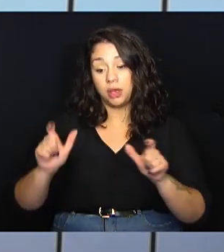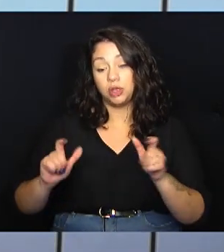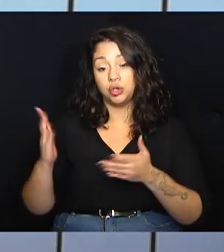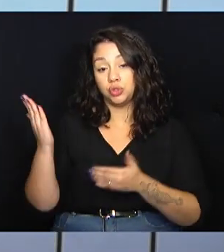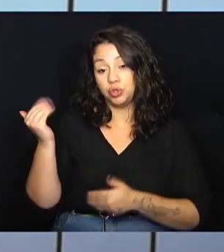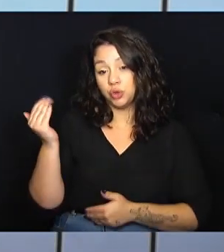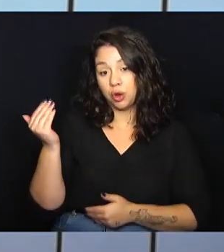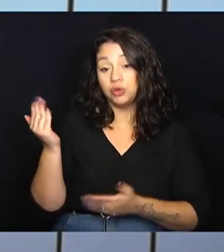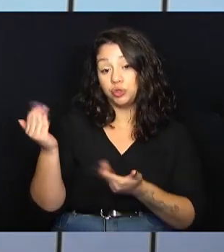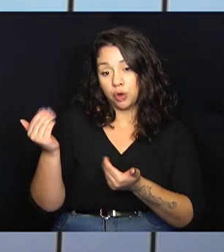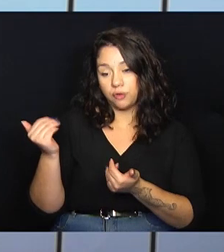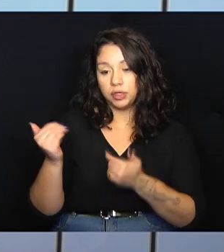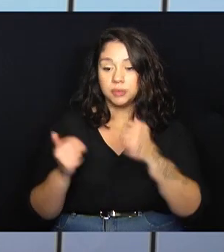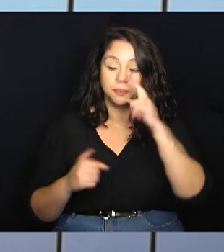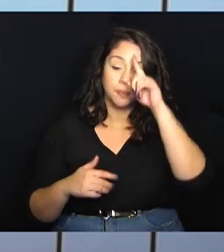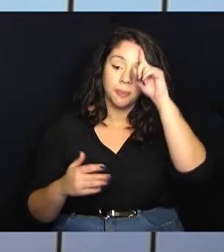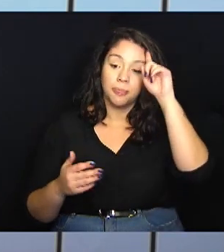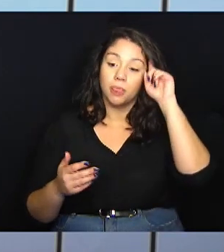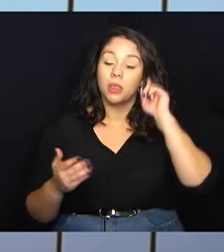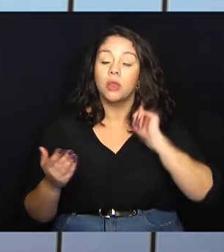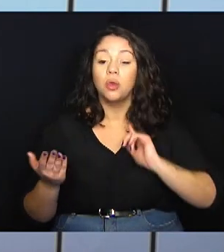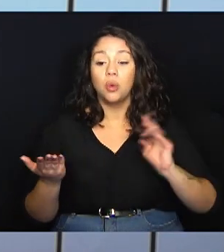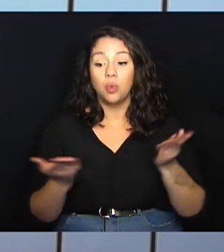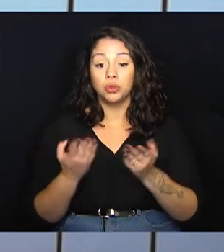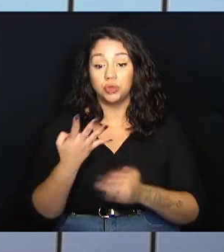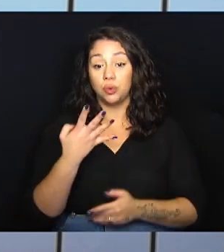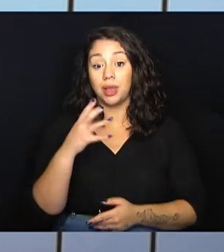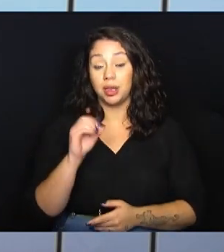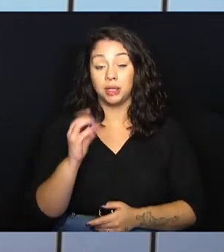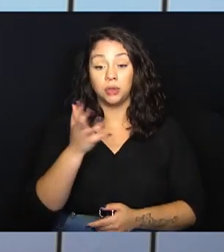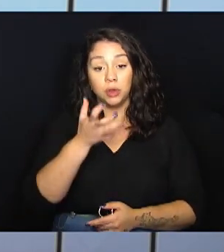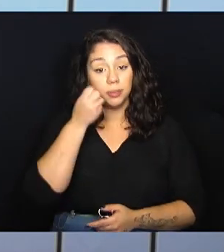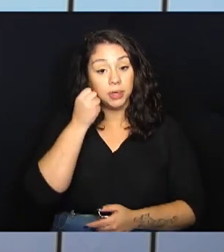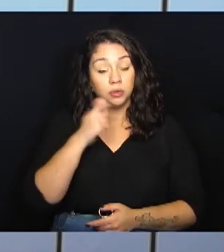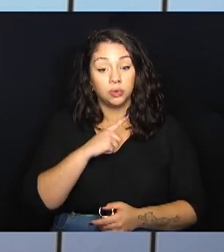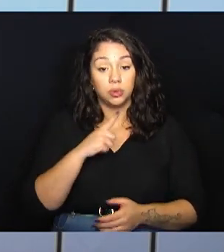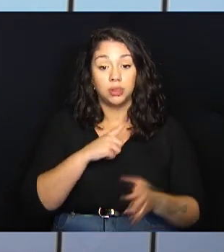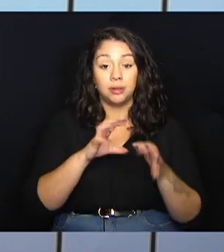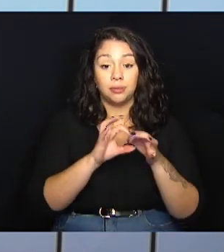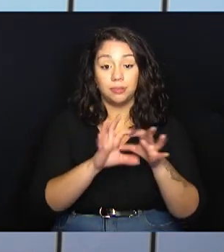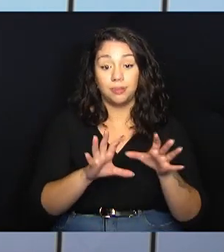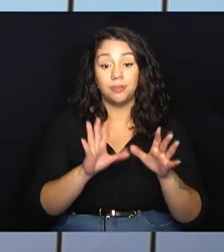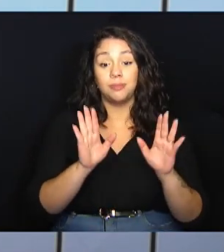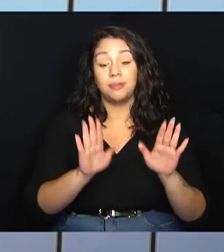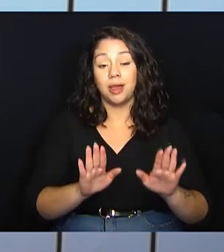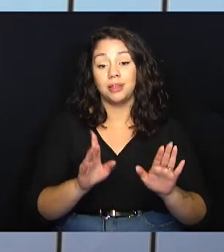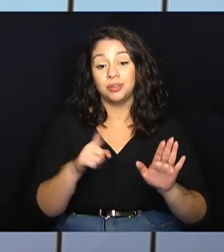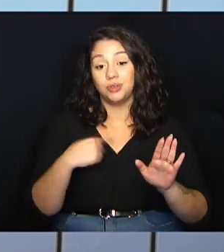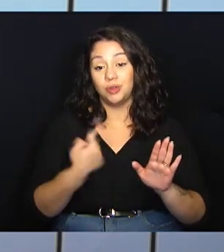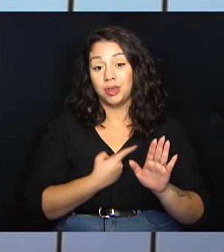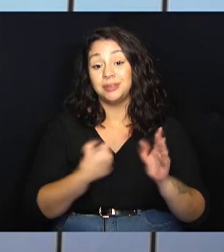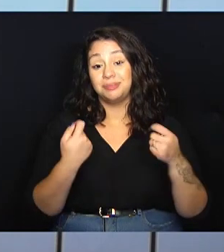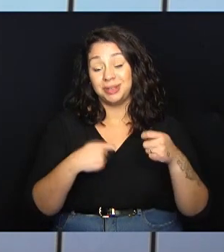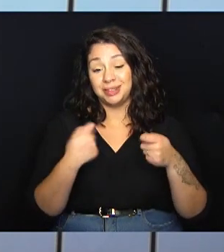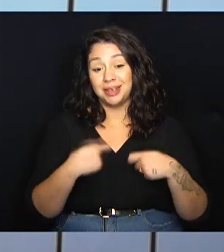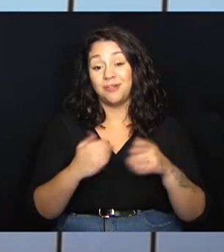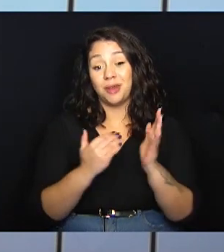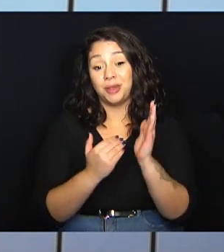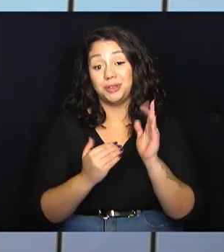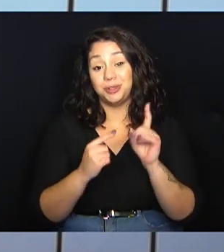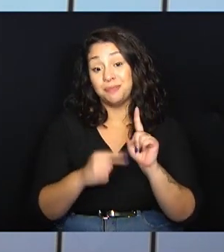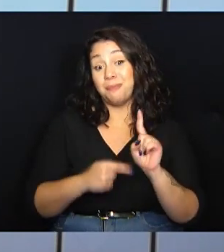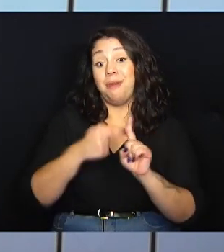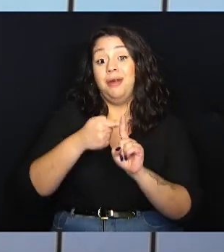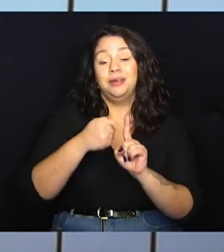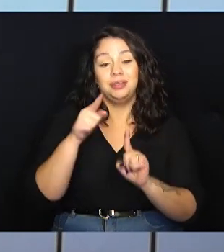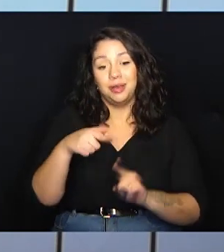nossa capacidade hoje é 40 acolhimentos. Mas estamos aquém desse número e por isso a importância desse